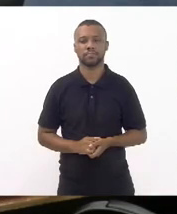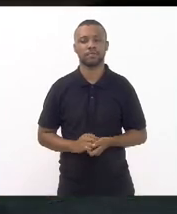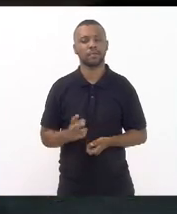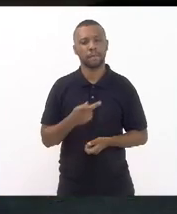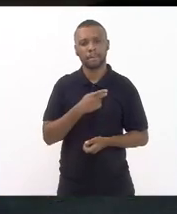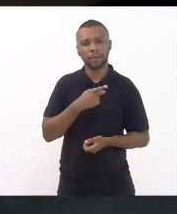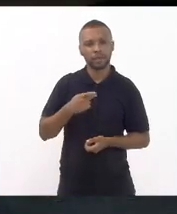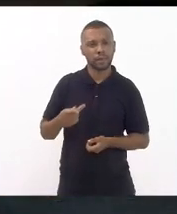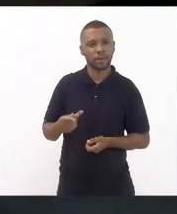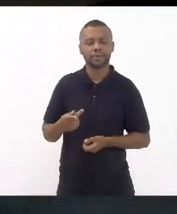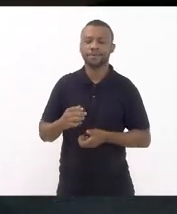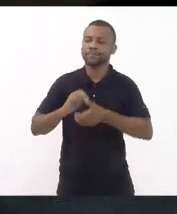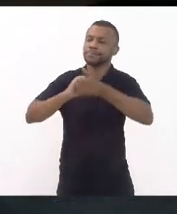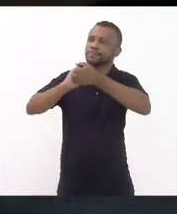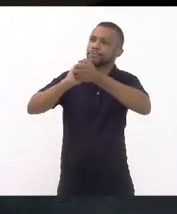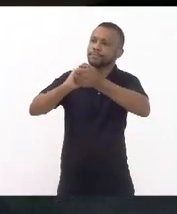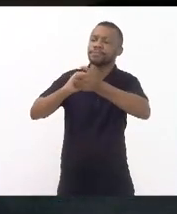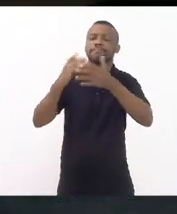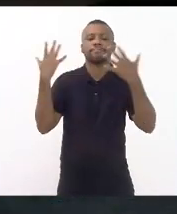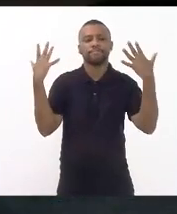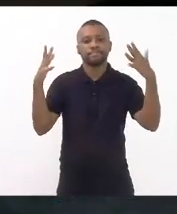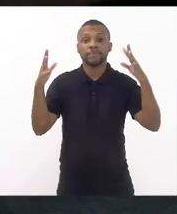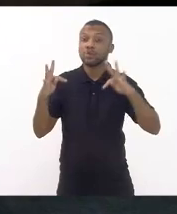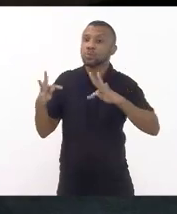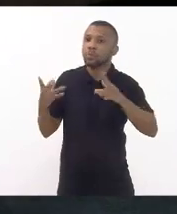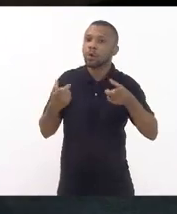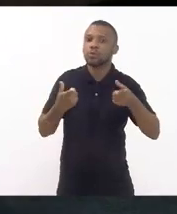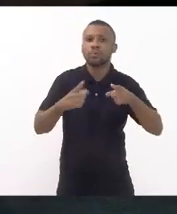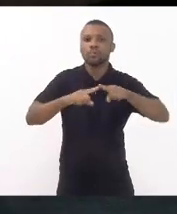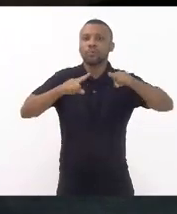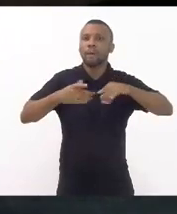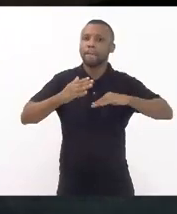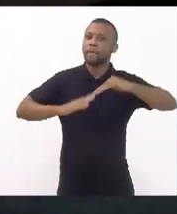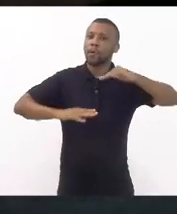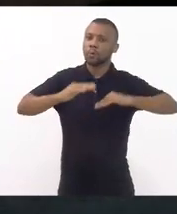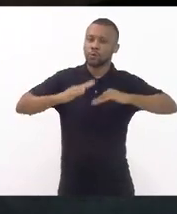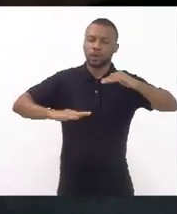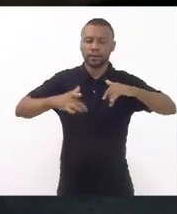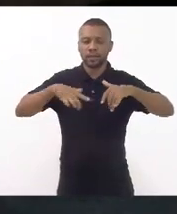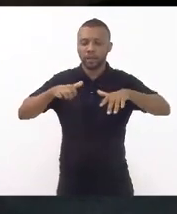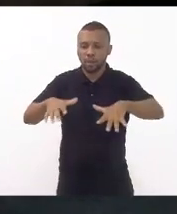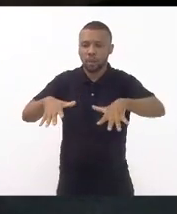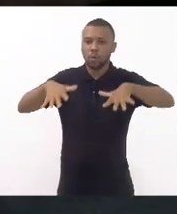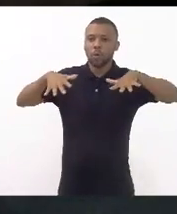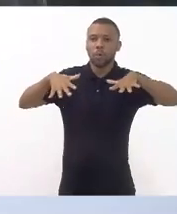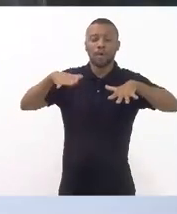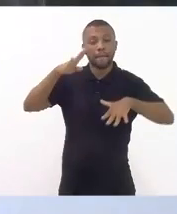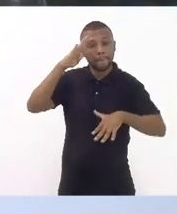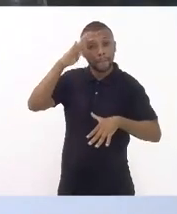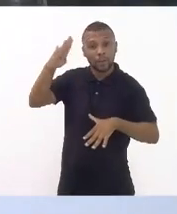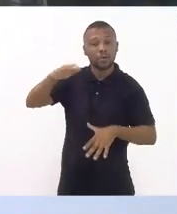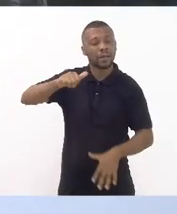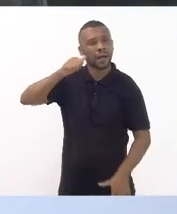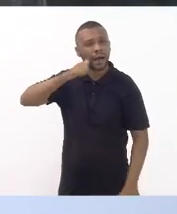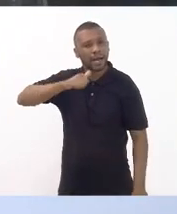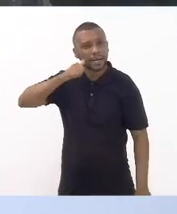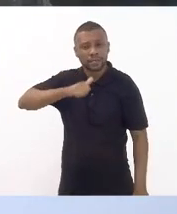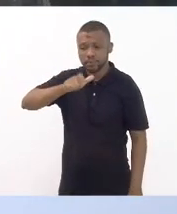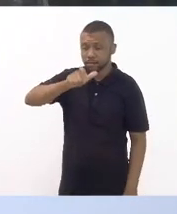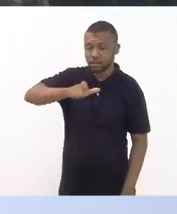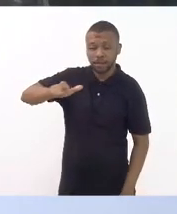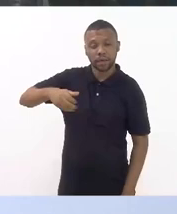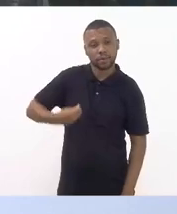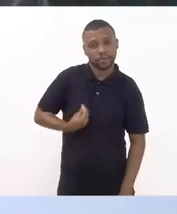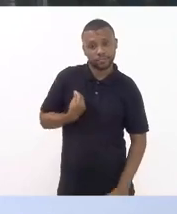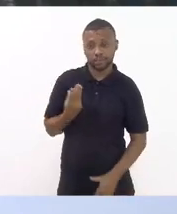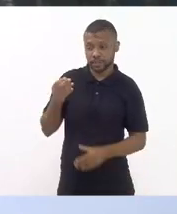Presidente, saudando todos os profissionais que se encontram nas galerias, em particular as mulheres que se encontram